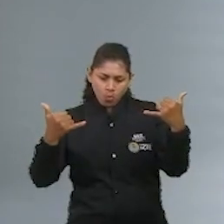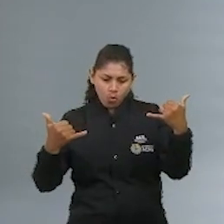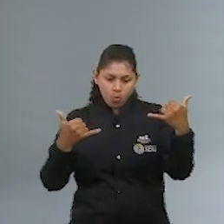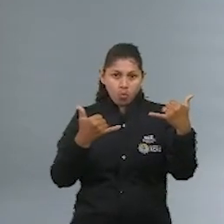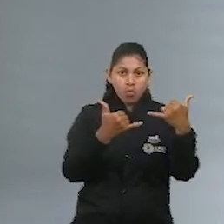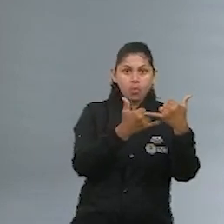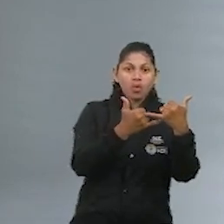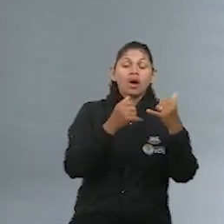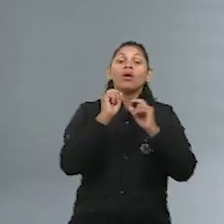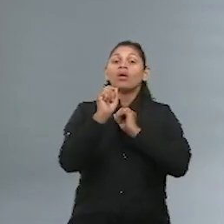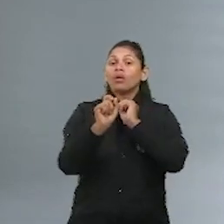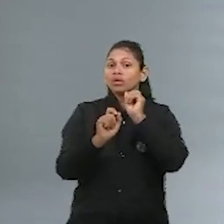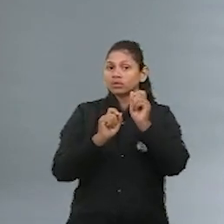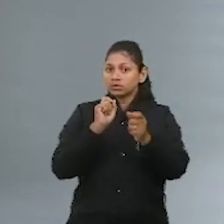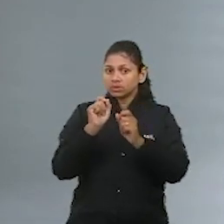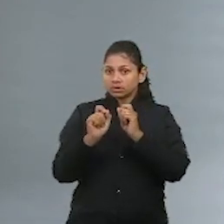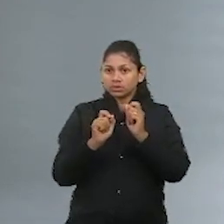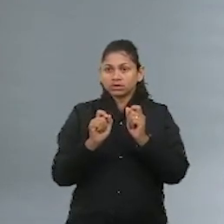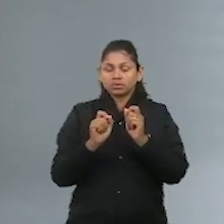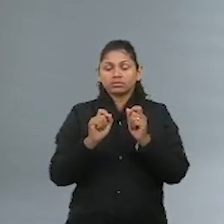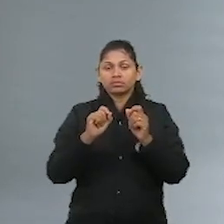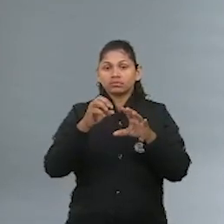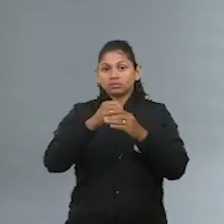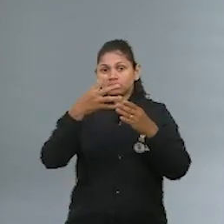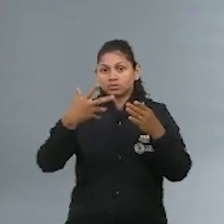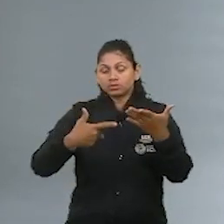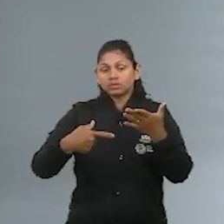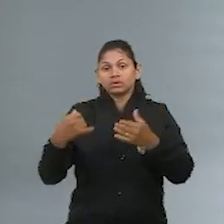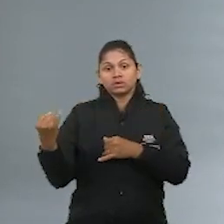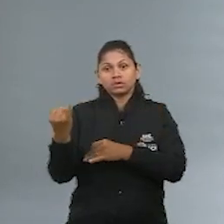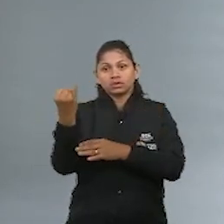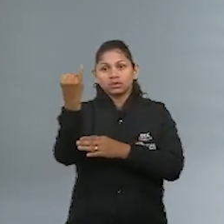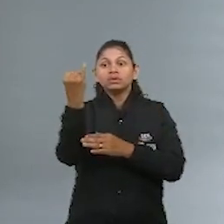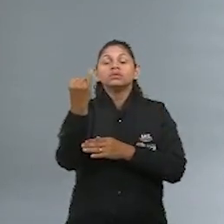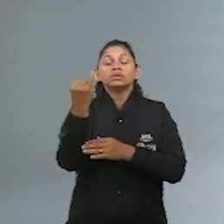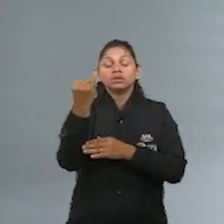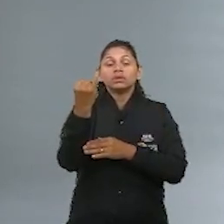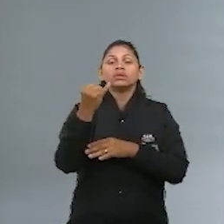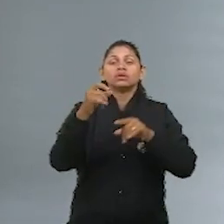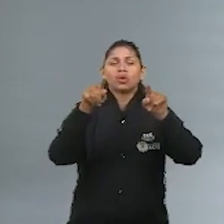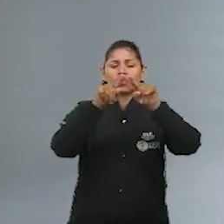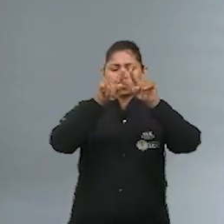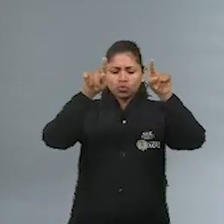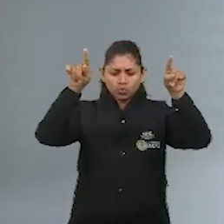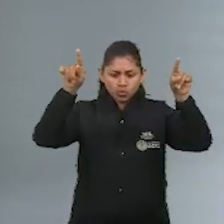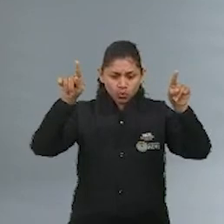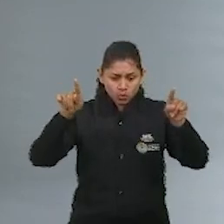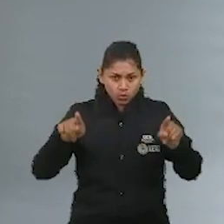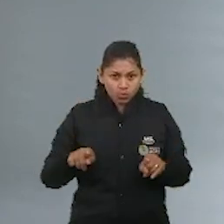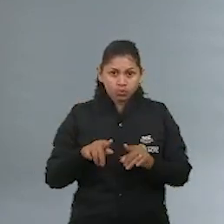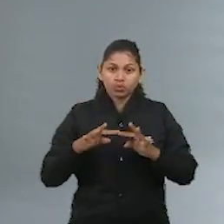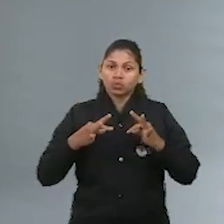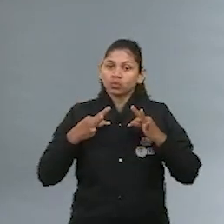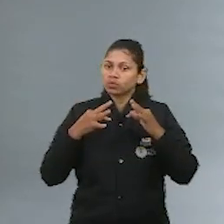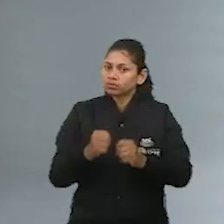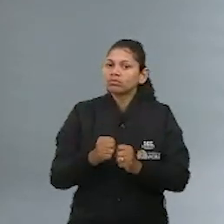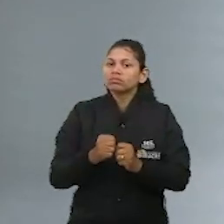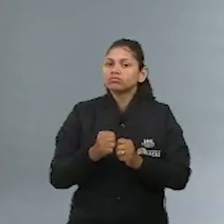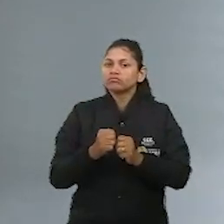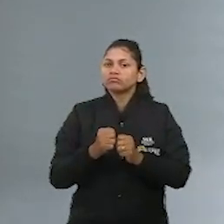malhas. E uma característica importante da malha é que ela é o próprio circuito fechado mesmo, tá? E aí, olha